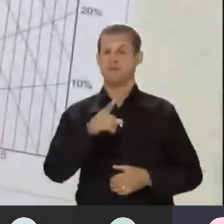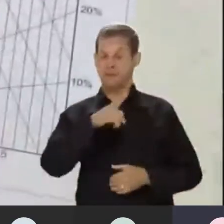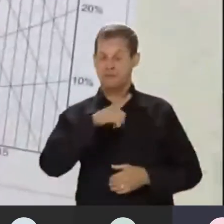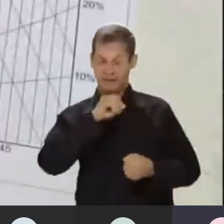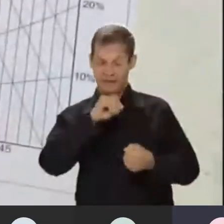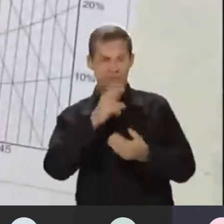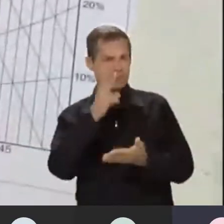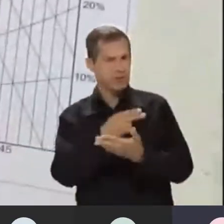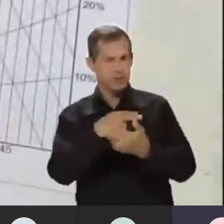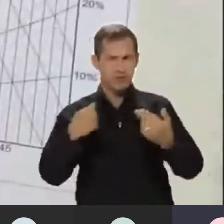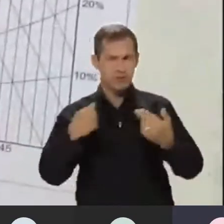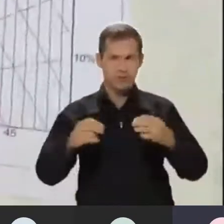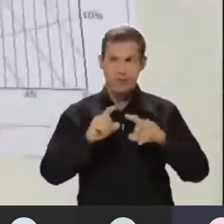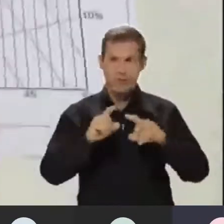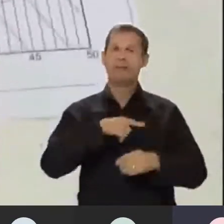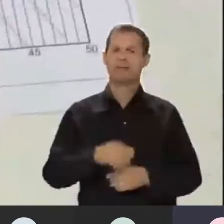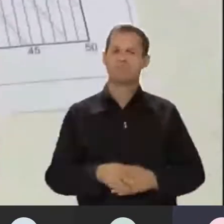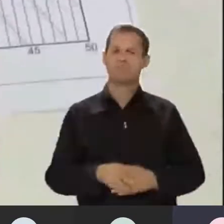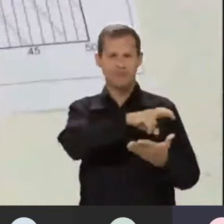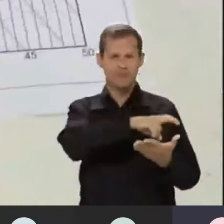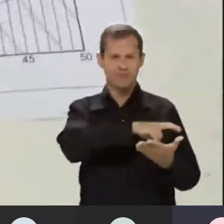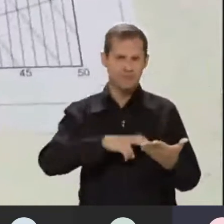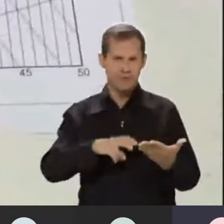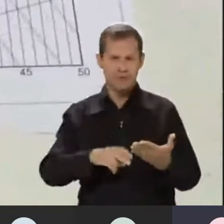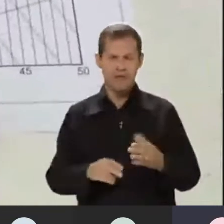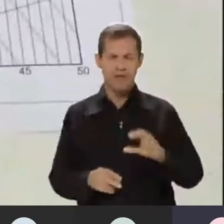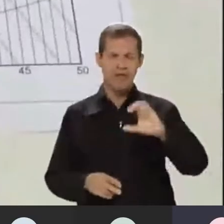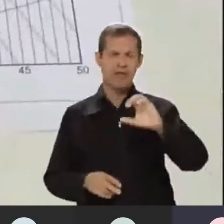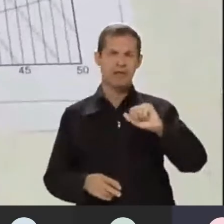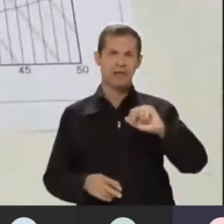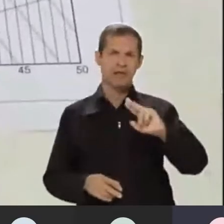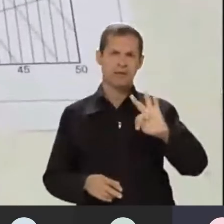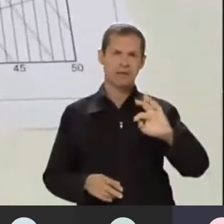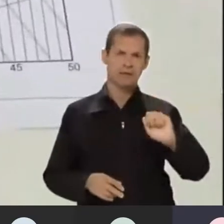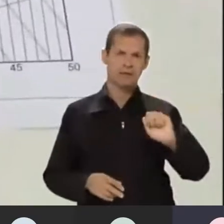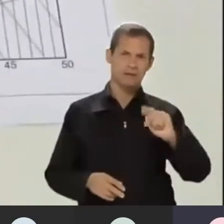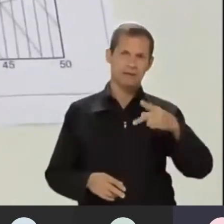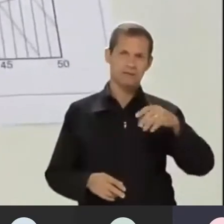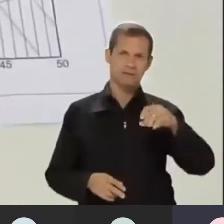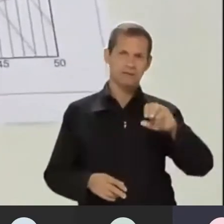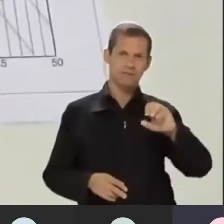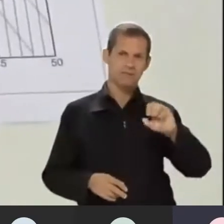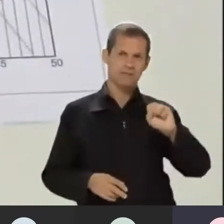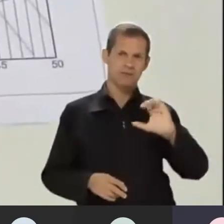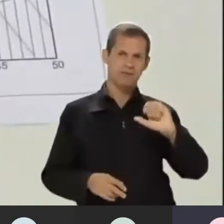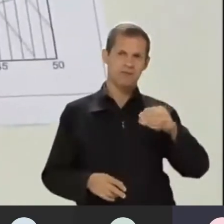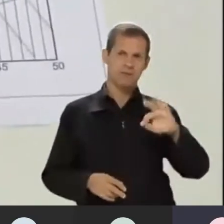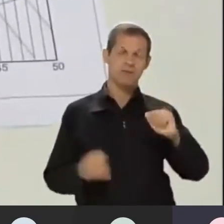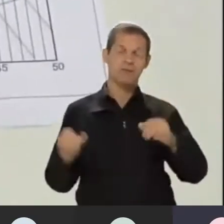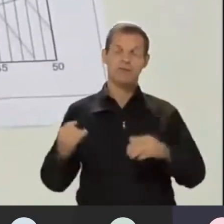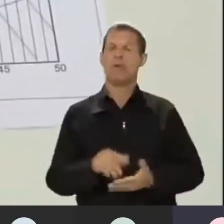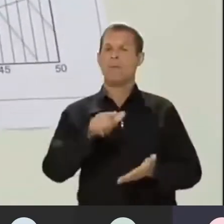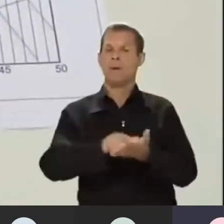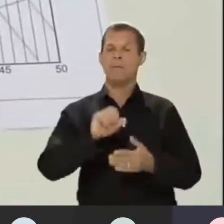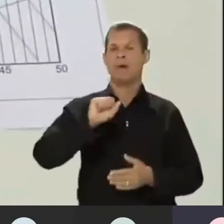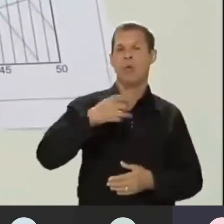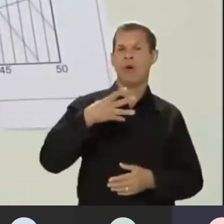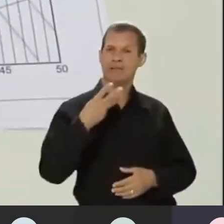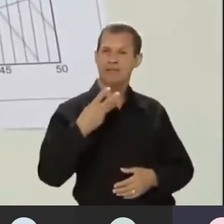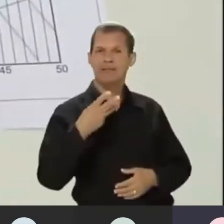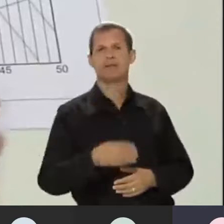Tá? Você vai ter que fazer a mesma coisa, ok? Você vai ter que imprimir a carta psicrométrica. Como eu disse, é interessante você imprimir numa